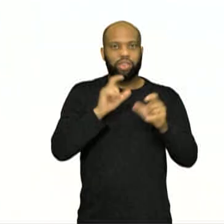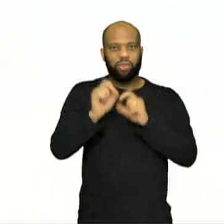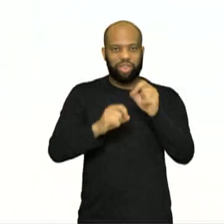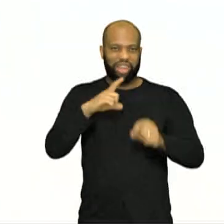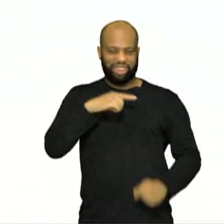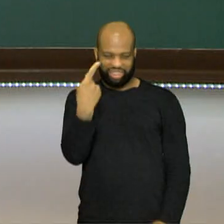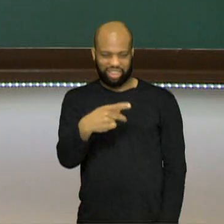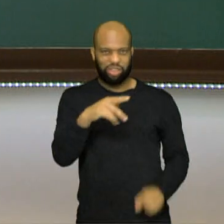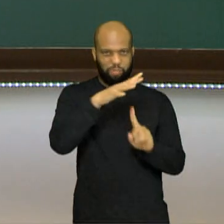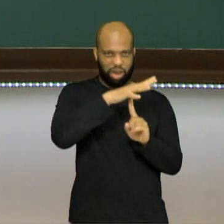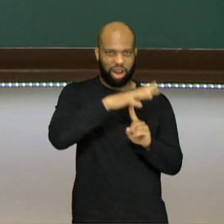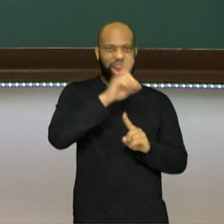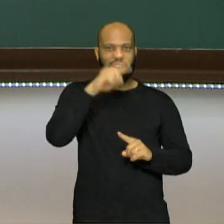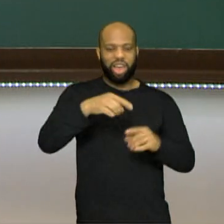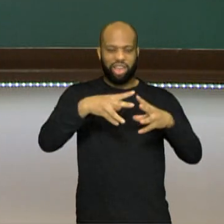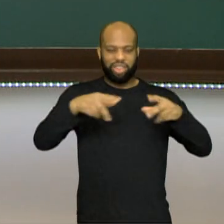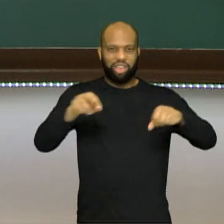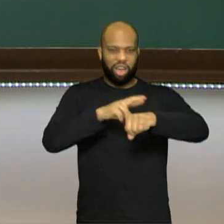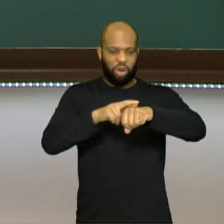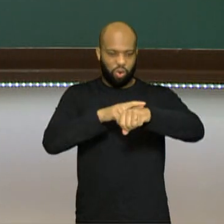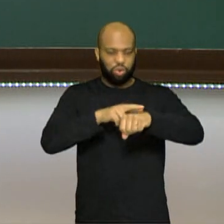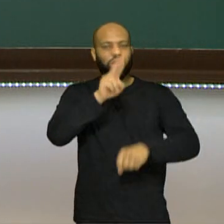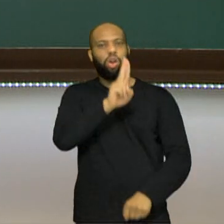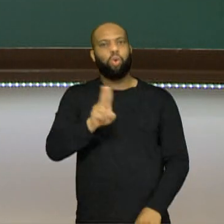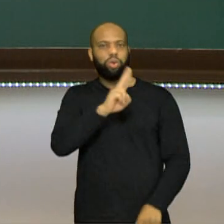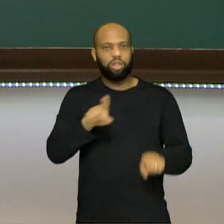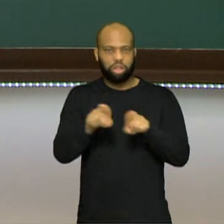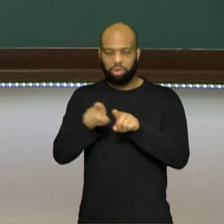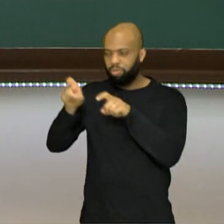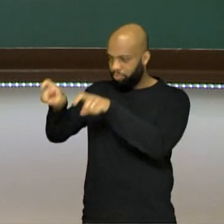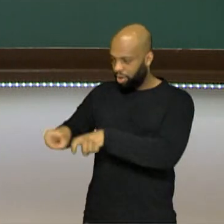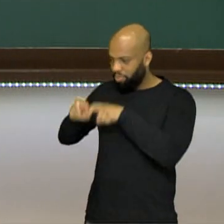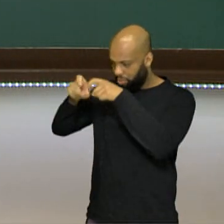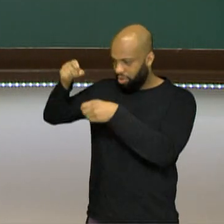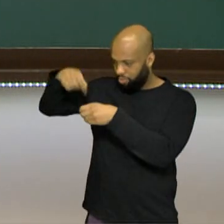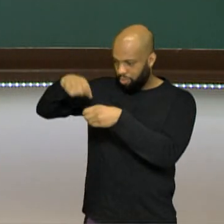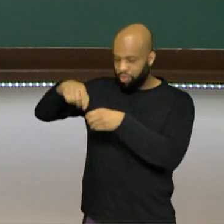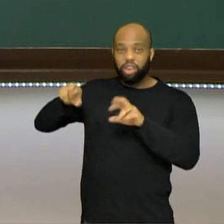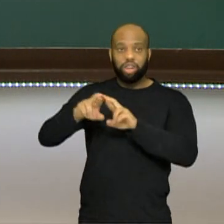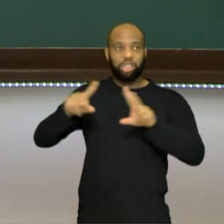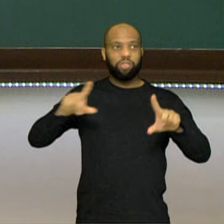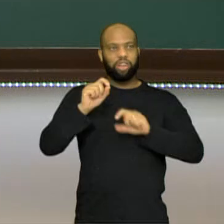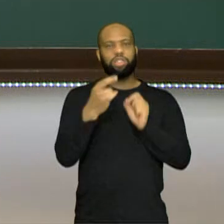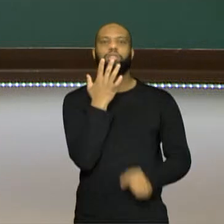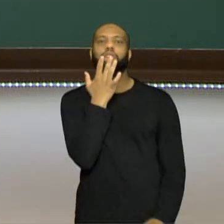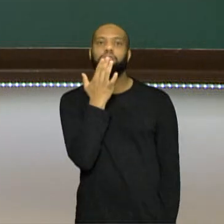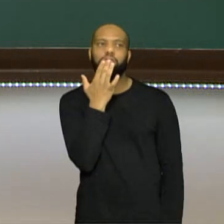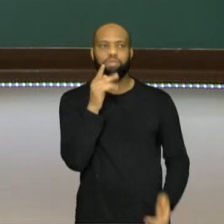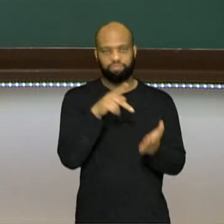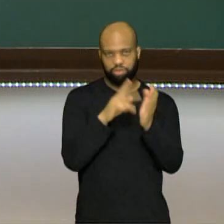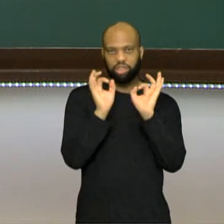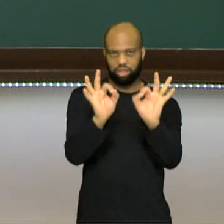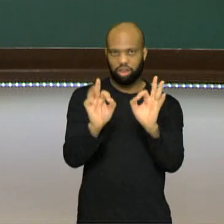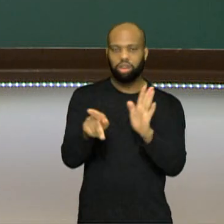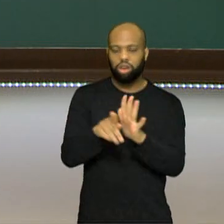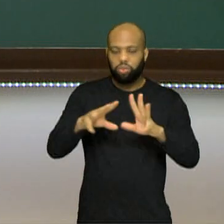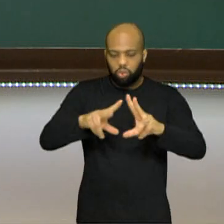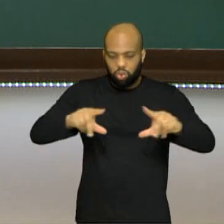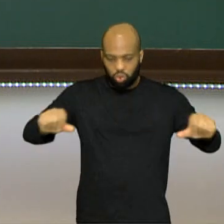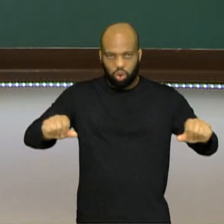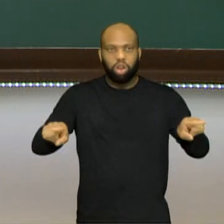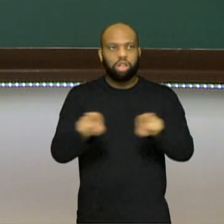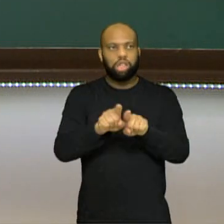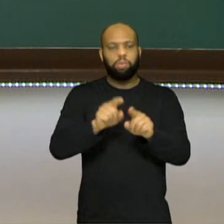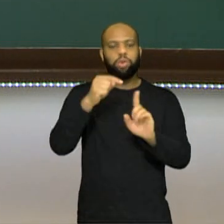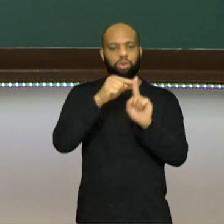tem aqui no Paraná, que também é muito usada para a agricultura. A diferença é a tonalidade, a cor do solo mesmo e o tipo